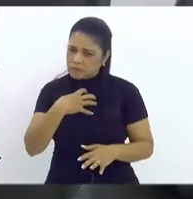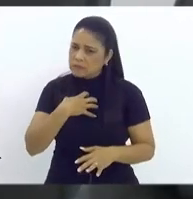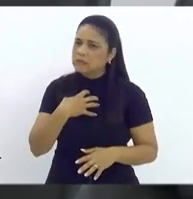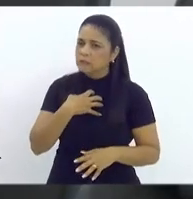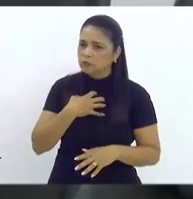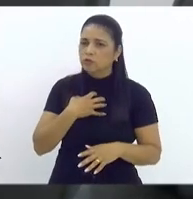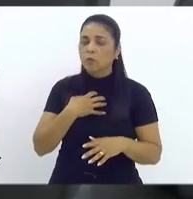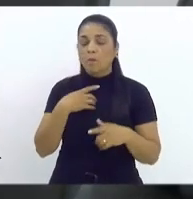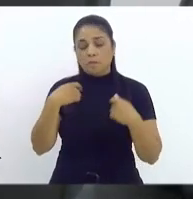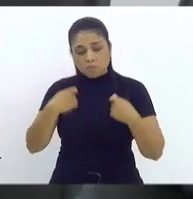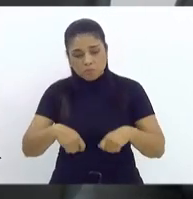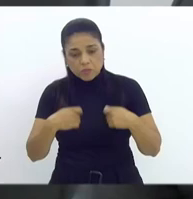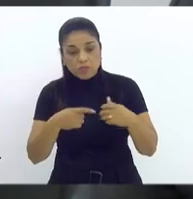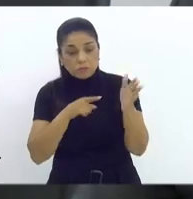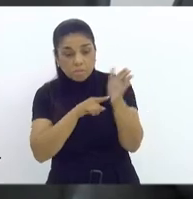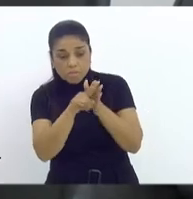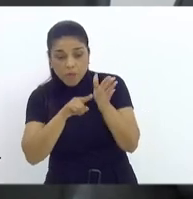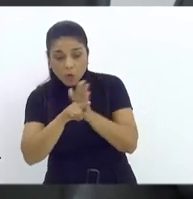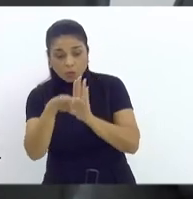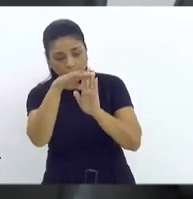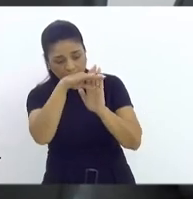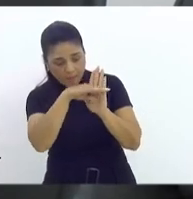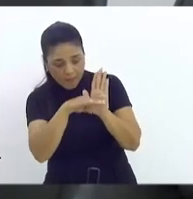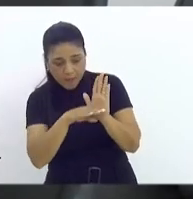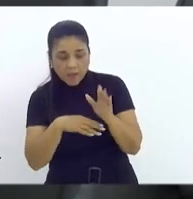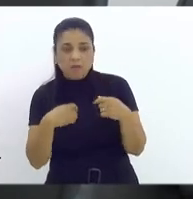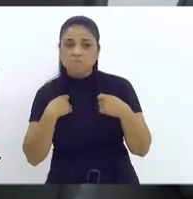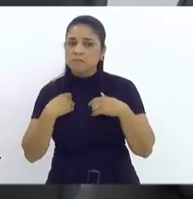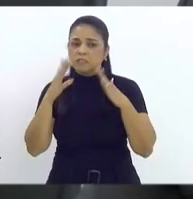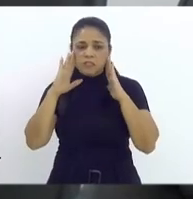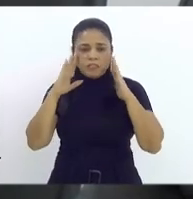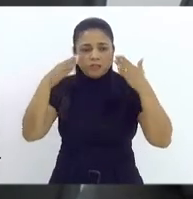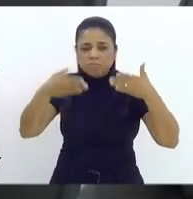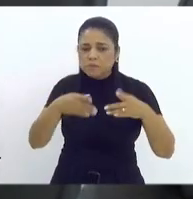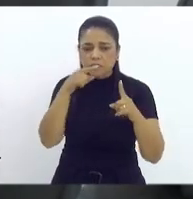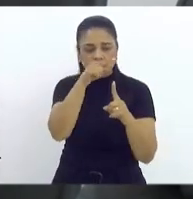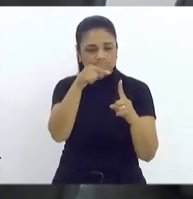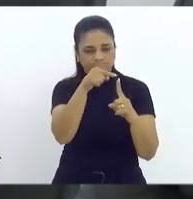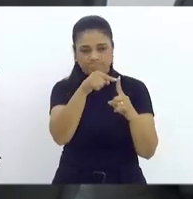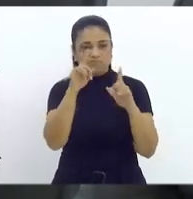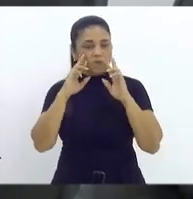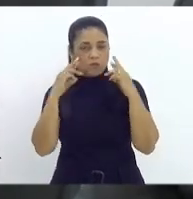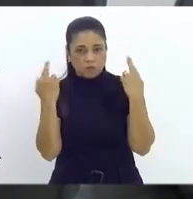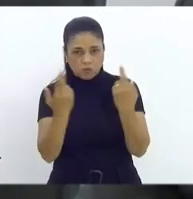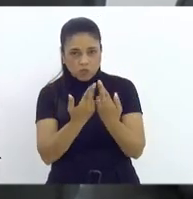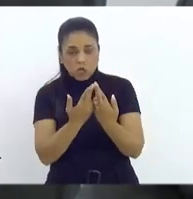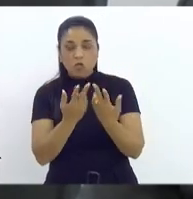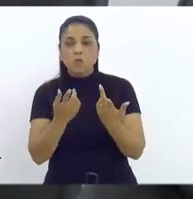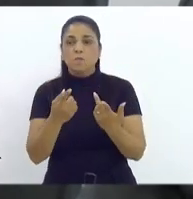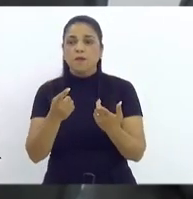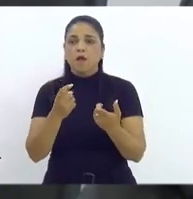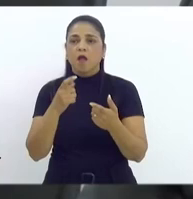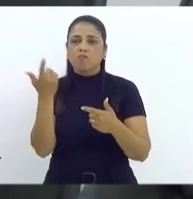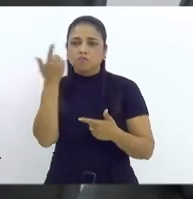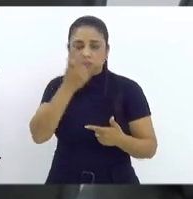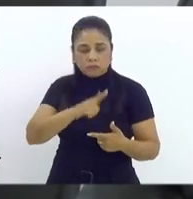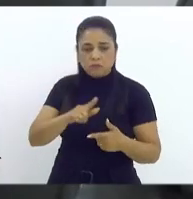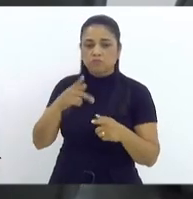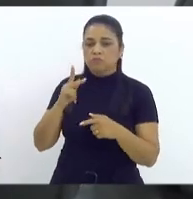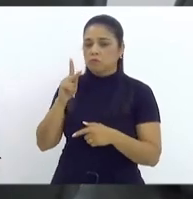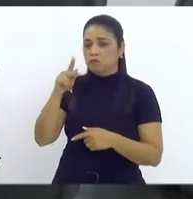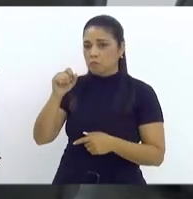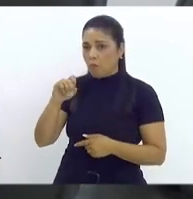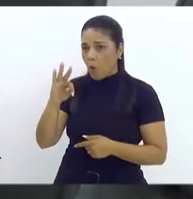efetivamente, eventualmente até numa audiência específica para isso, sobre o aspecto exclusivo da ligação de postos de GNV, da